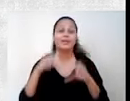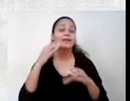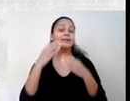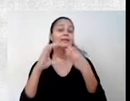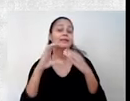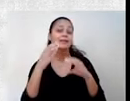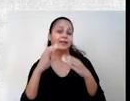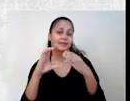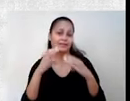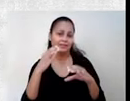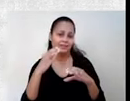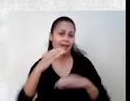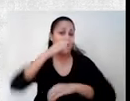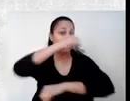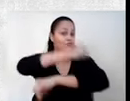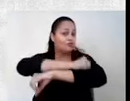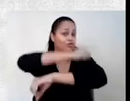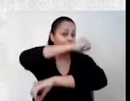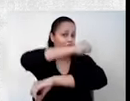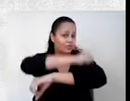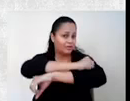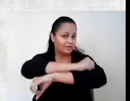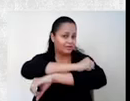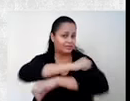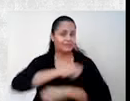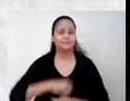menestréis que cantavam sob as janelas.